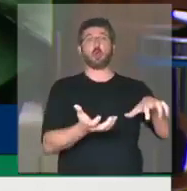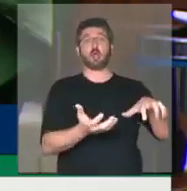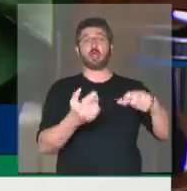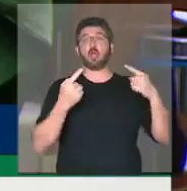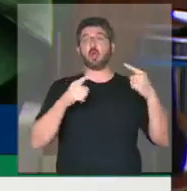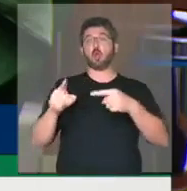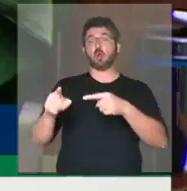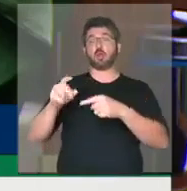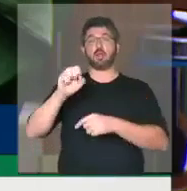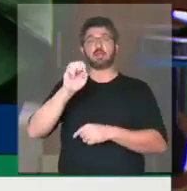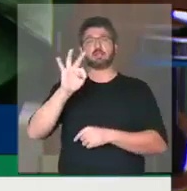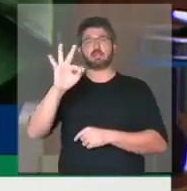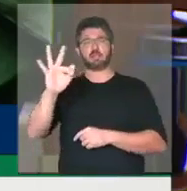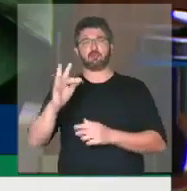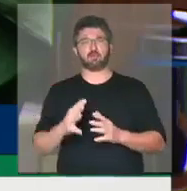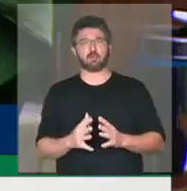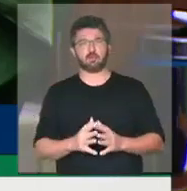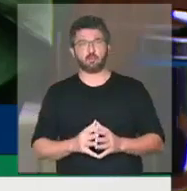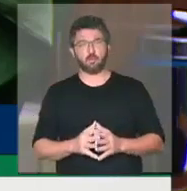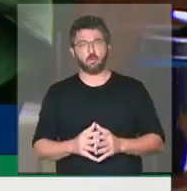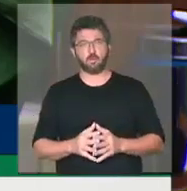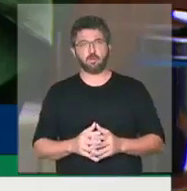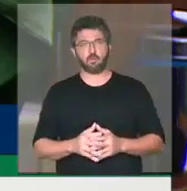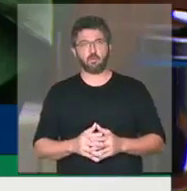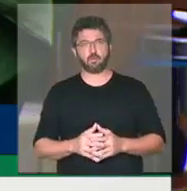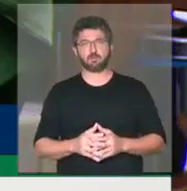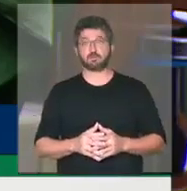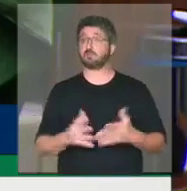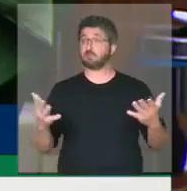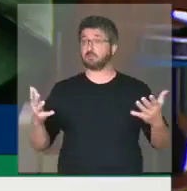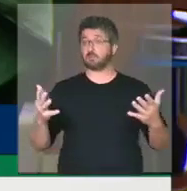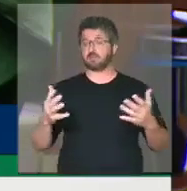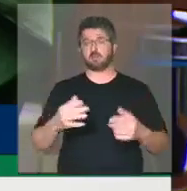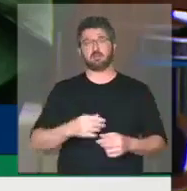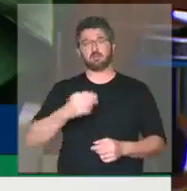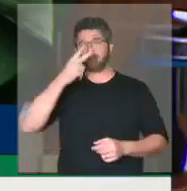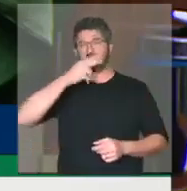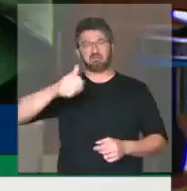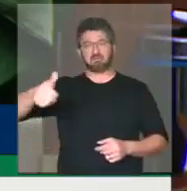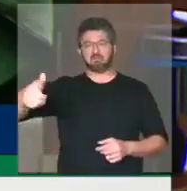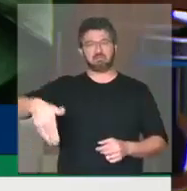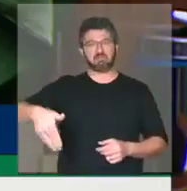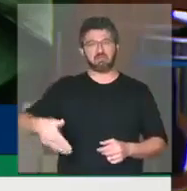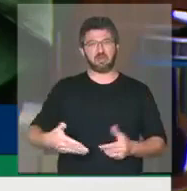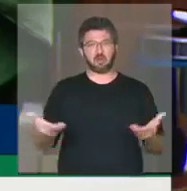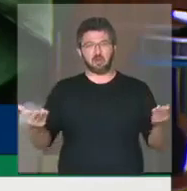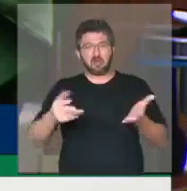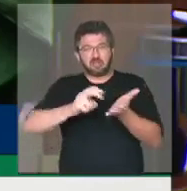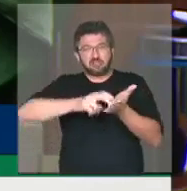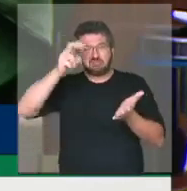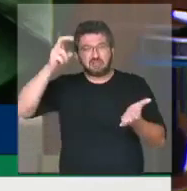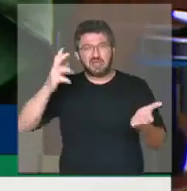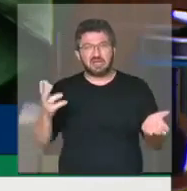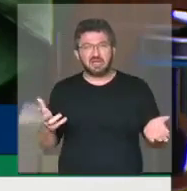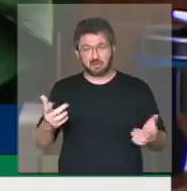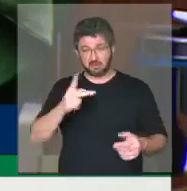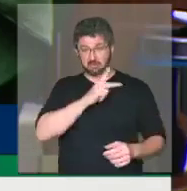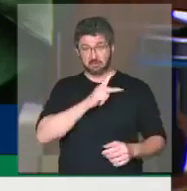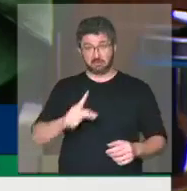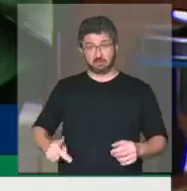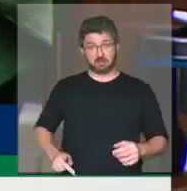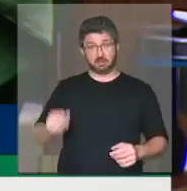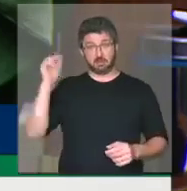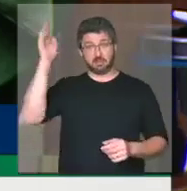Poder Legislativo e contra o Supremo Tribunal Federal. É patética a cena de hoje de manhã, o presidente